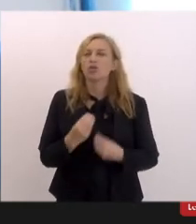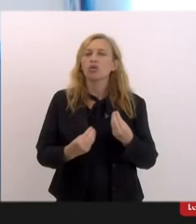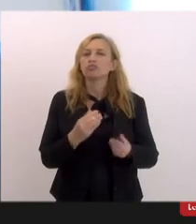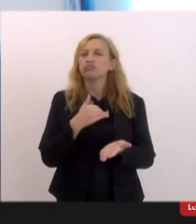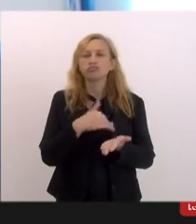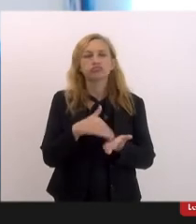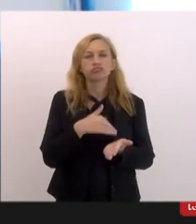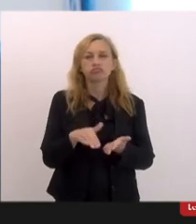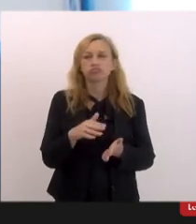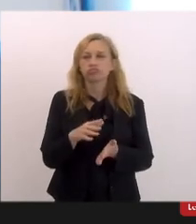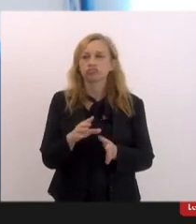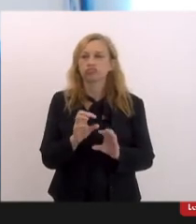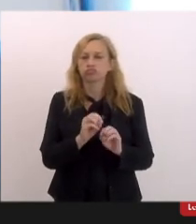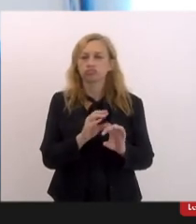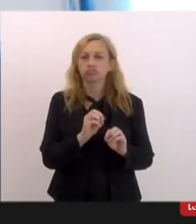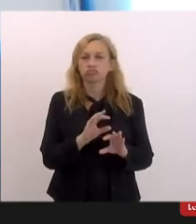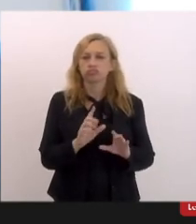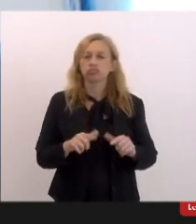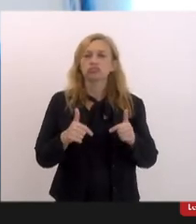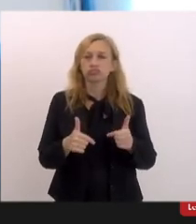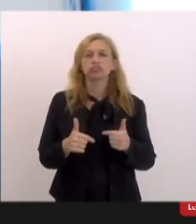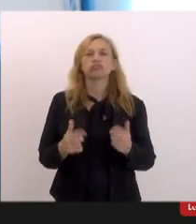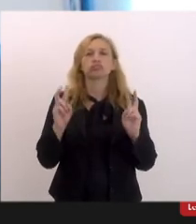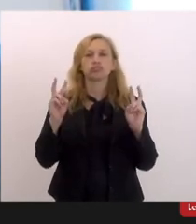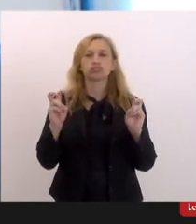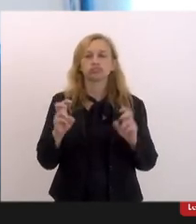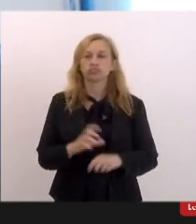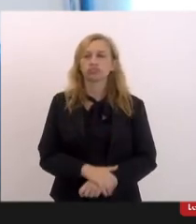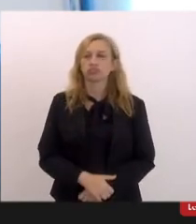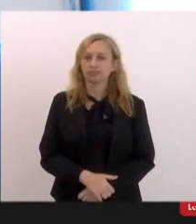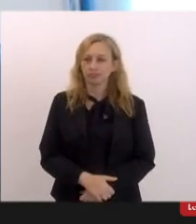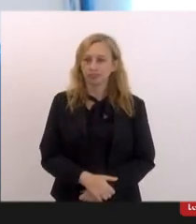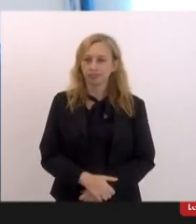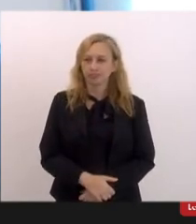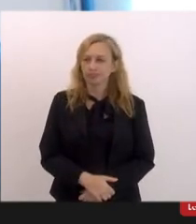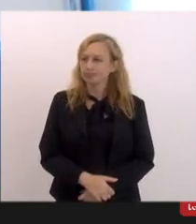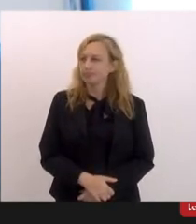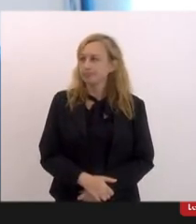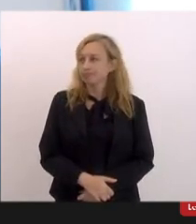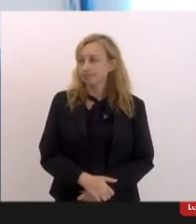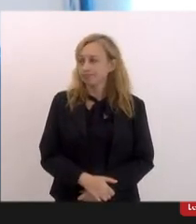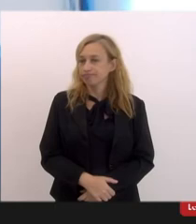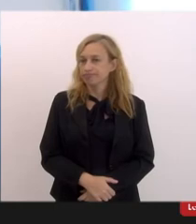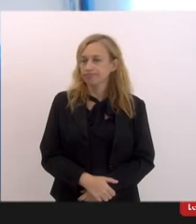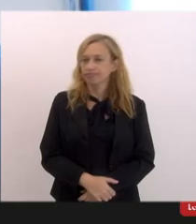de Educação está se posicionando com relação a isso?